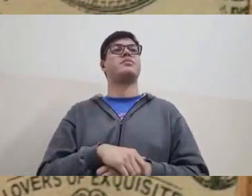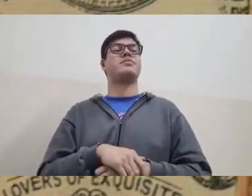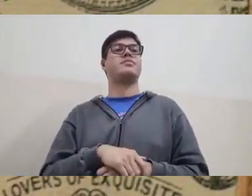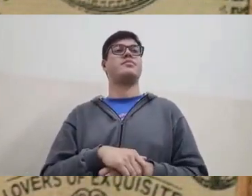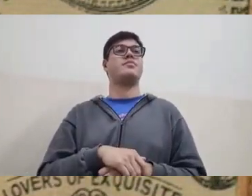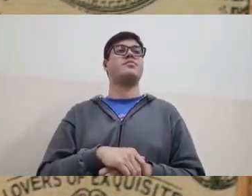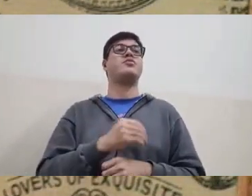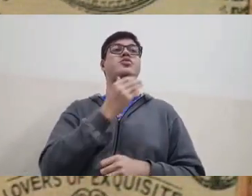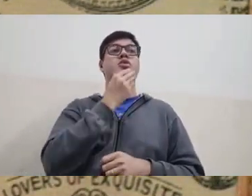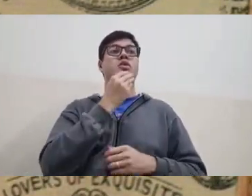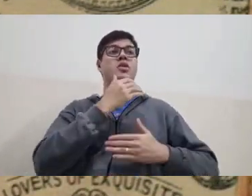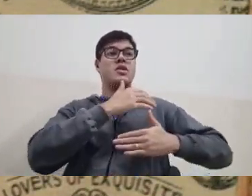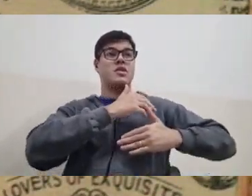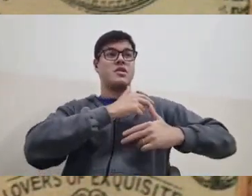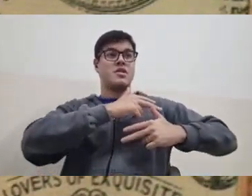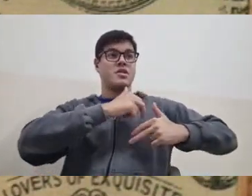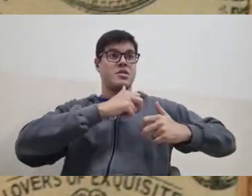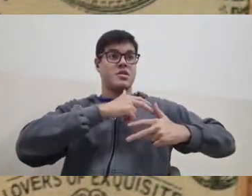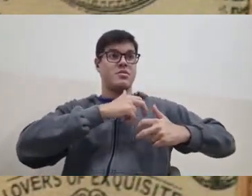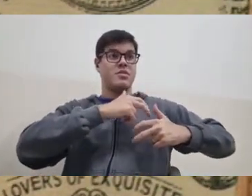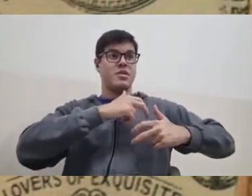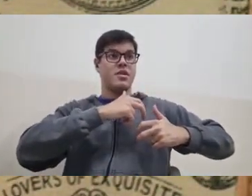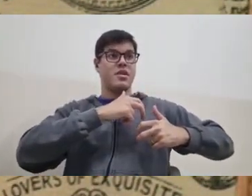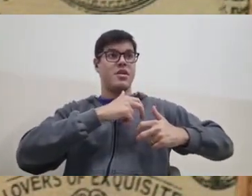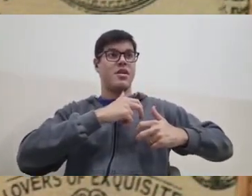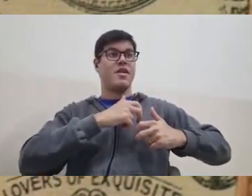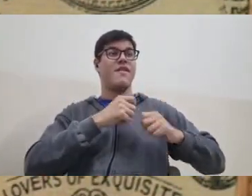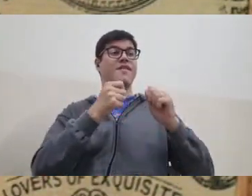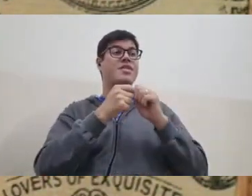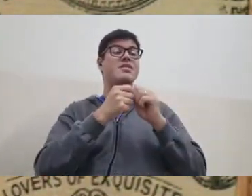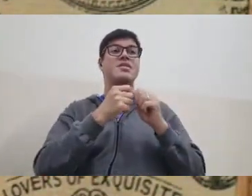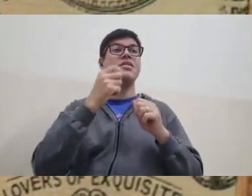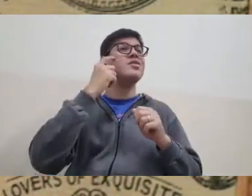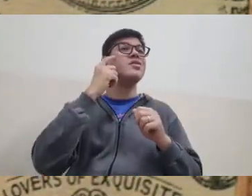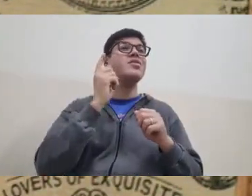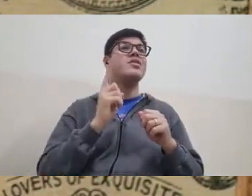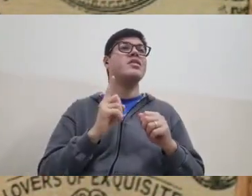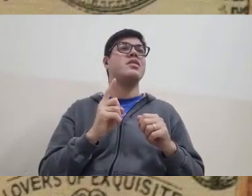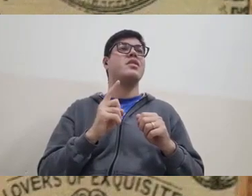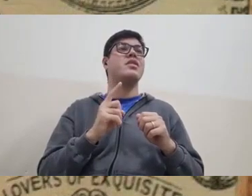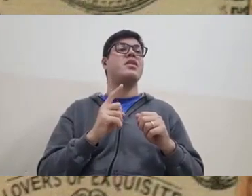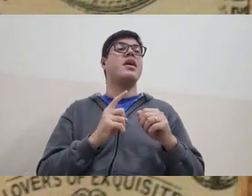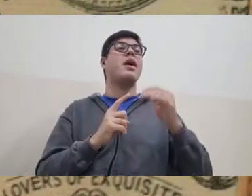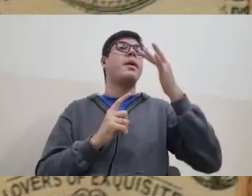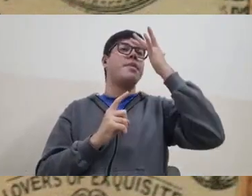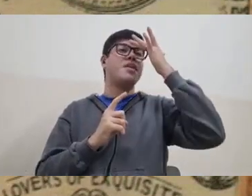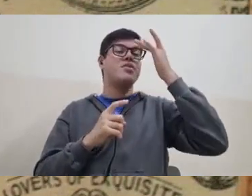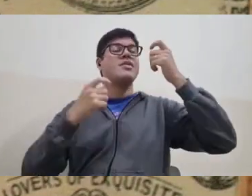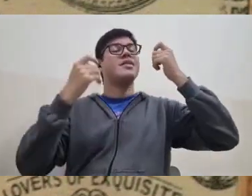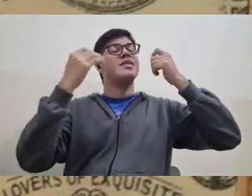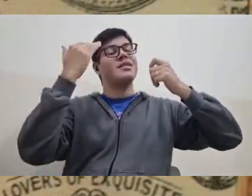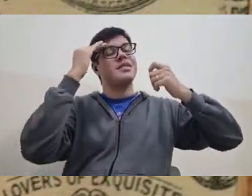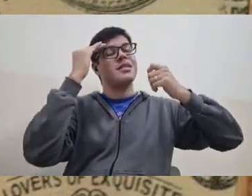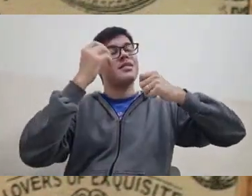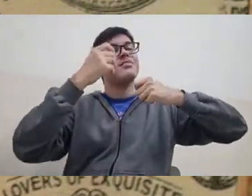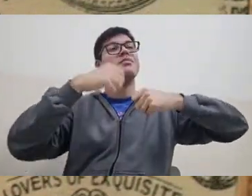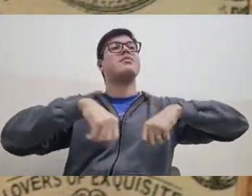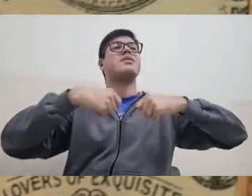os caras do SEBRAE administrador tem que entender